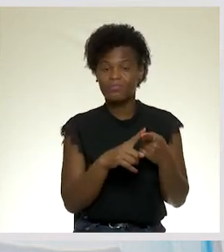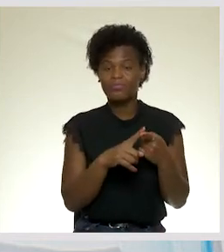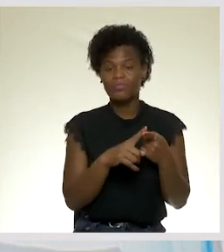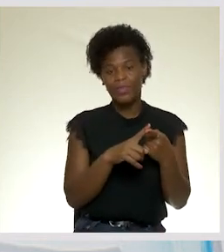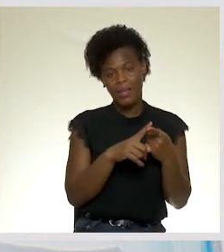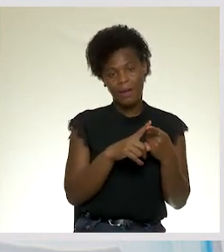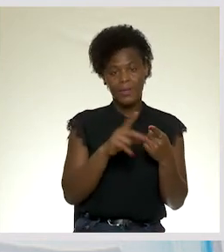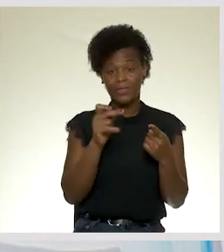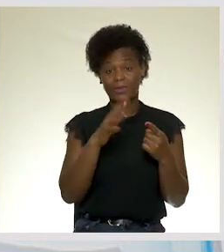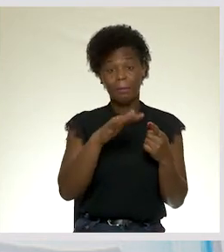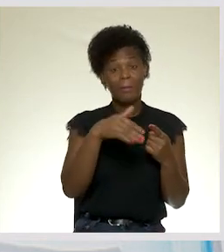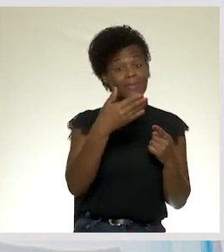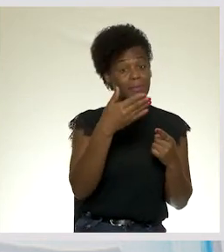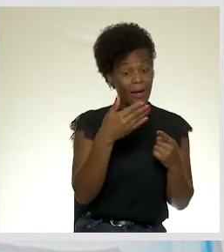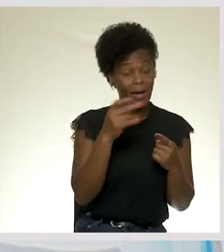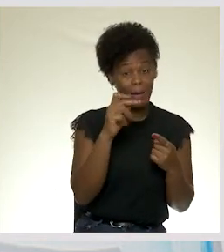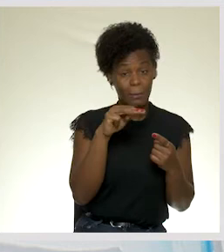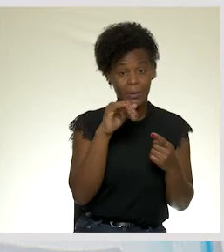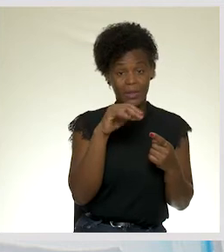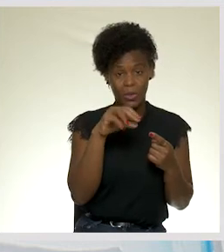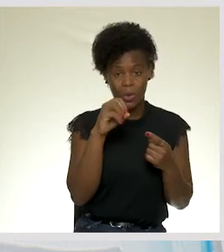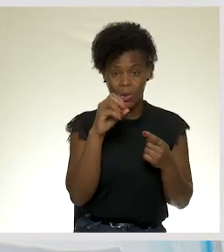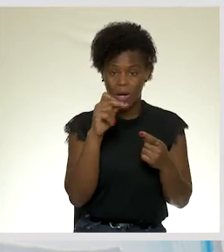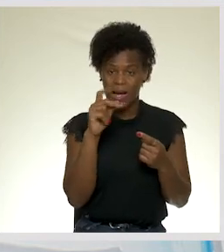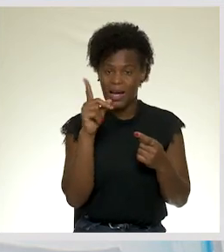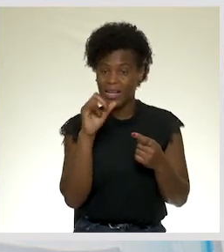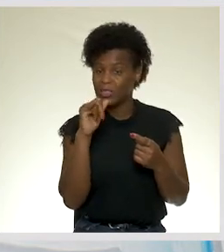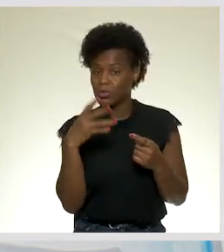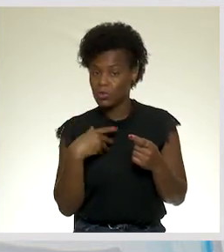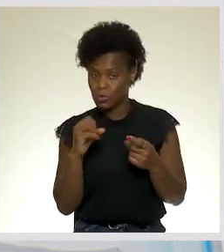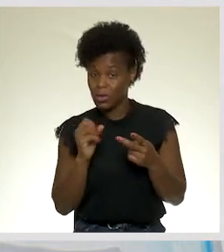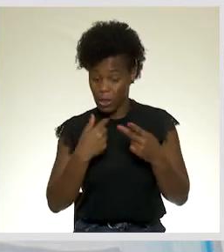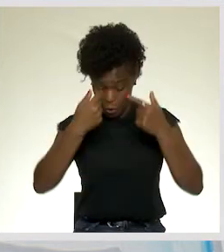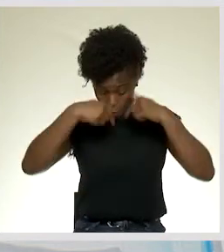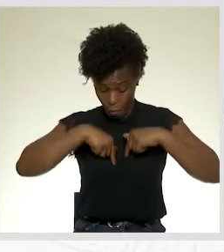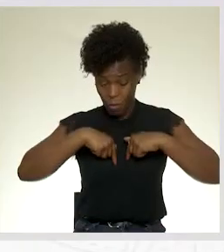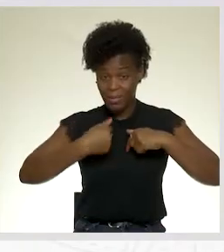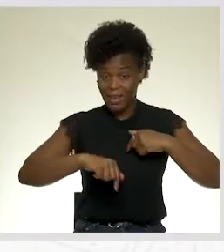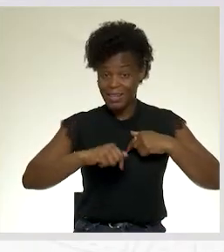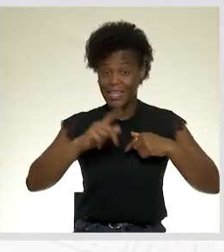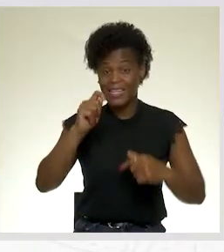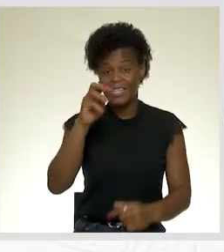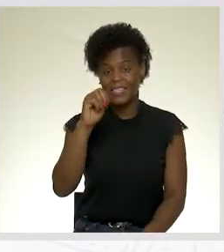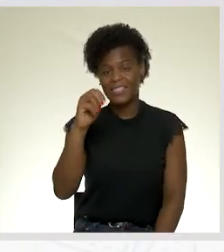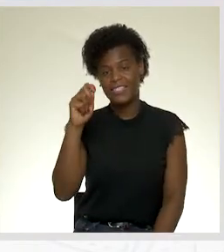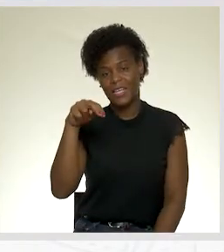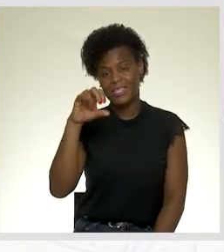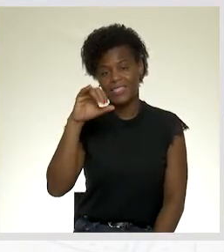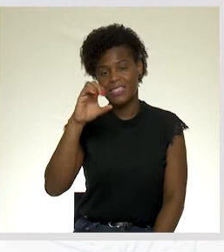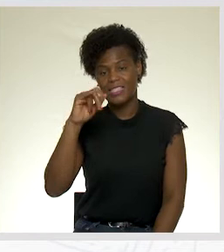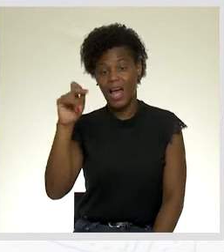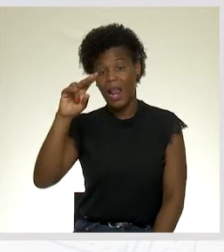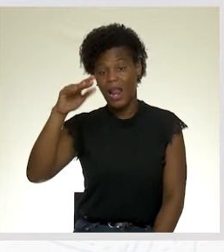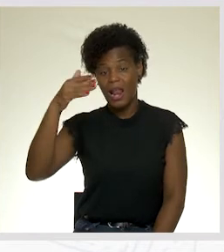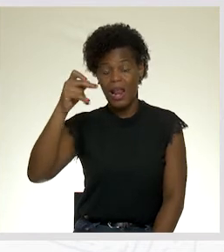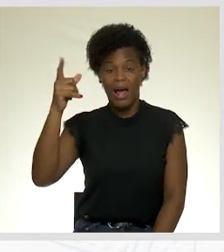são aminoácidos essenciais, mas também temos aminoácidos que não são essenciais. Agora vamos ver isso. Então, os aminoácidos podem